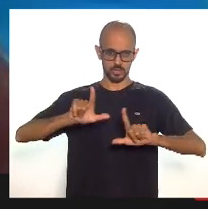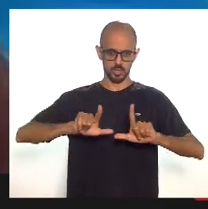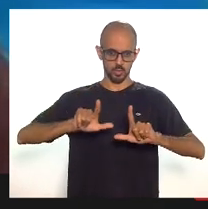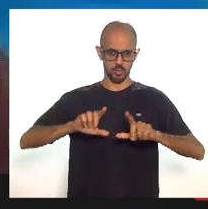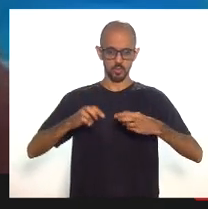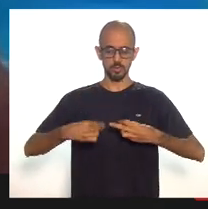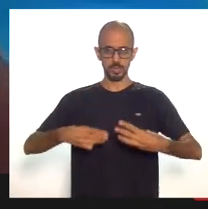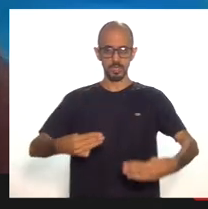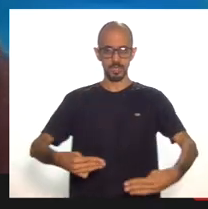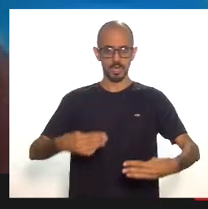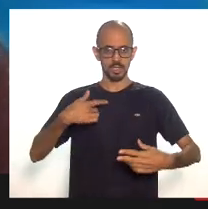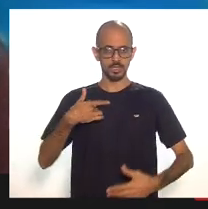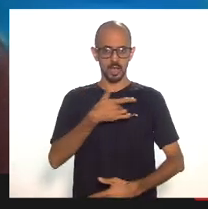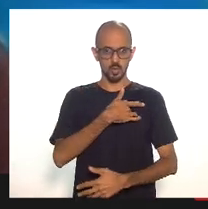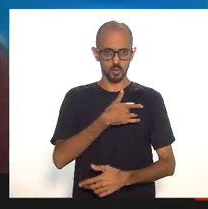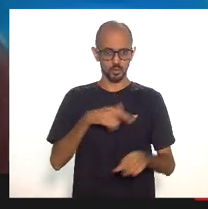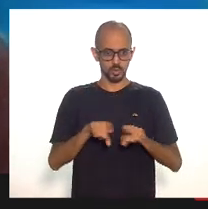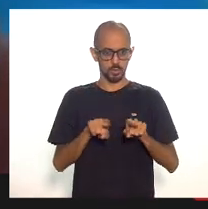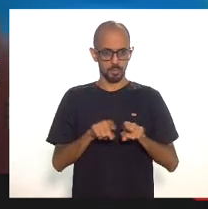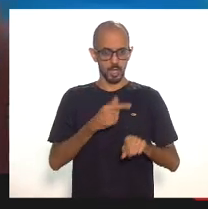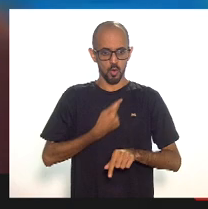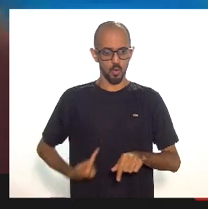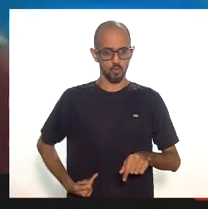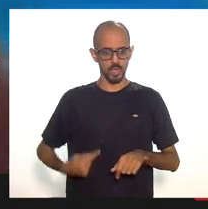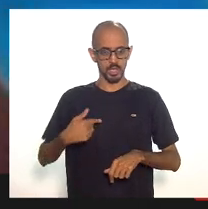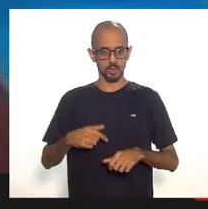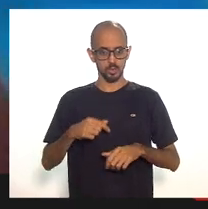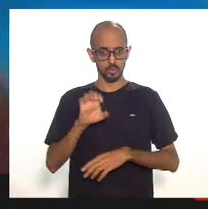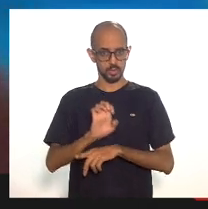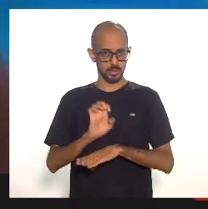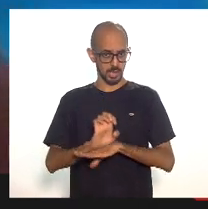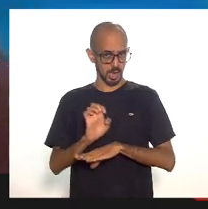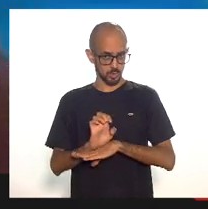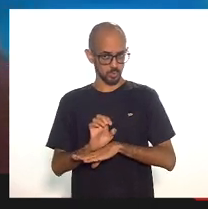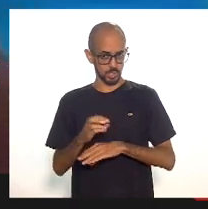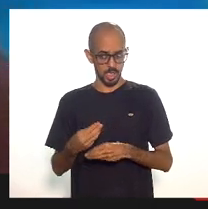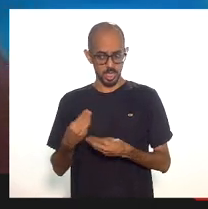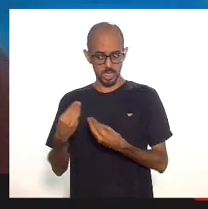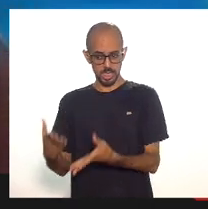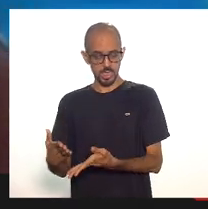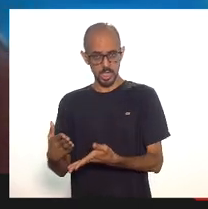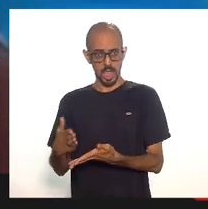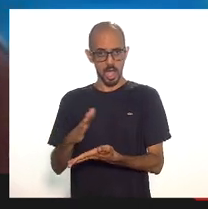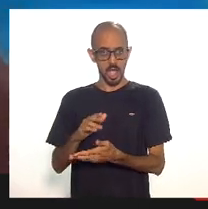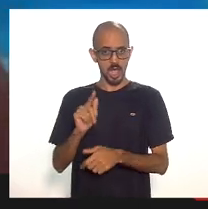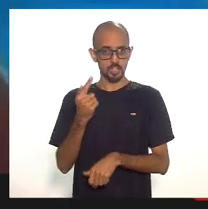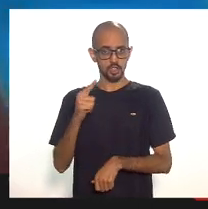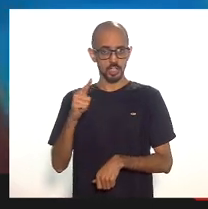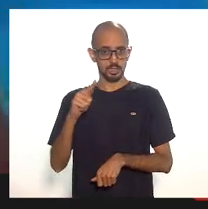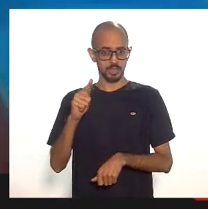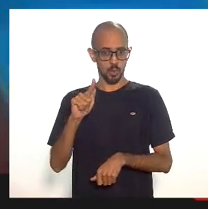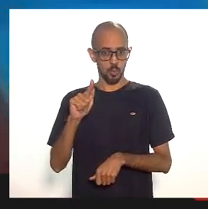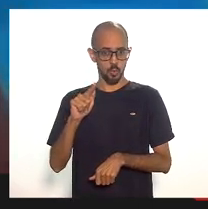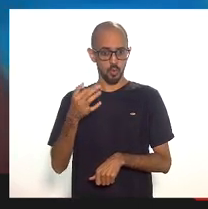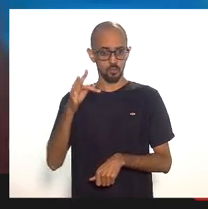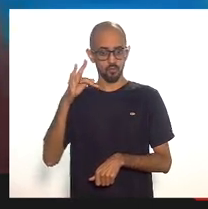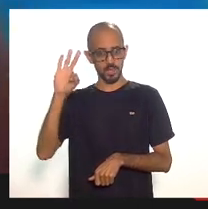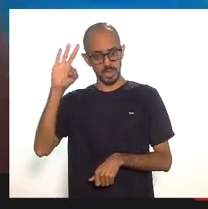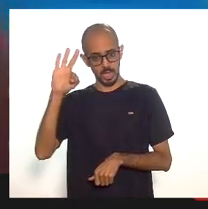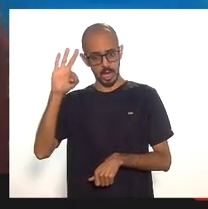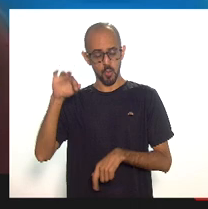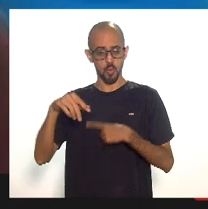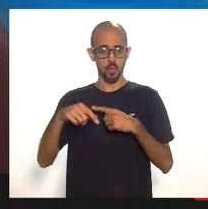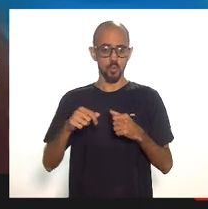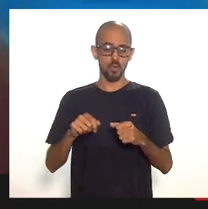da Saúde e o governo do Estado iriam entregar a gestão de algumas unidades federais no Rio de Janeiro? Primeiro falaram de estadualizar, depois